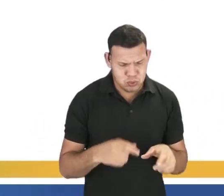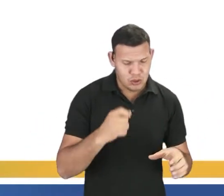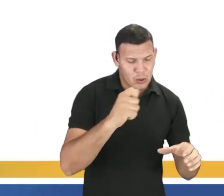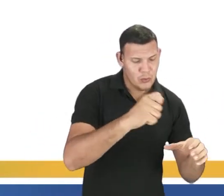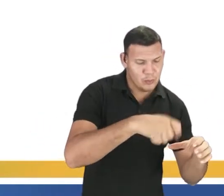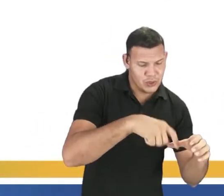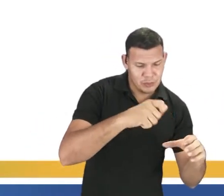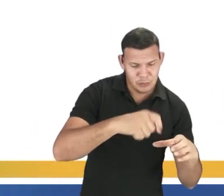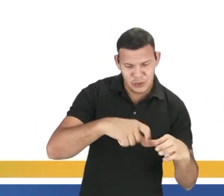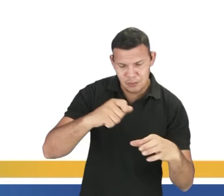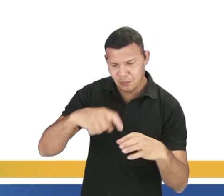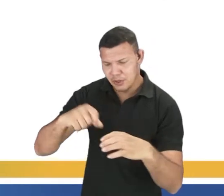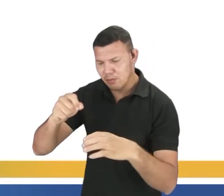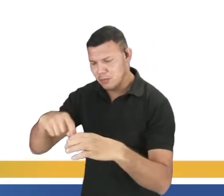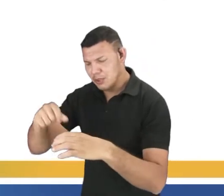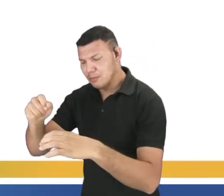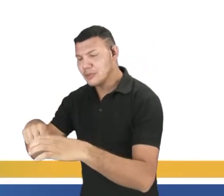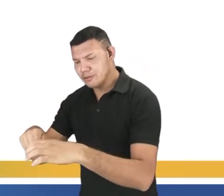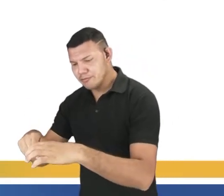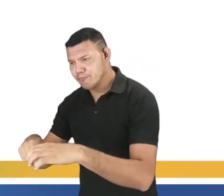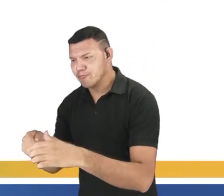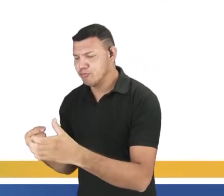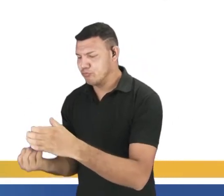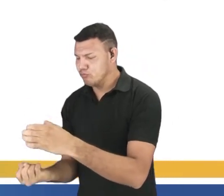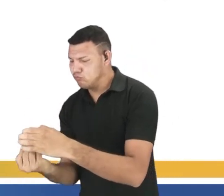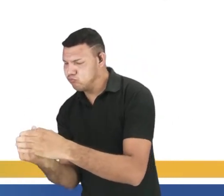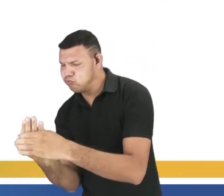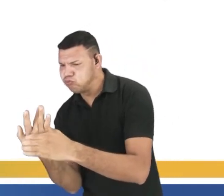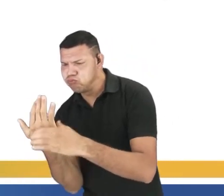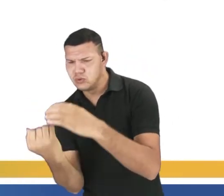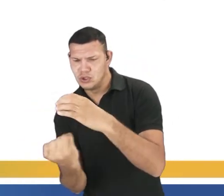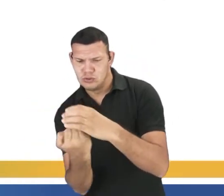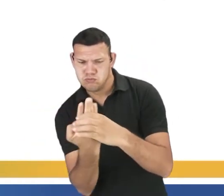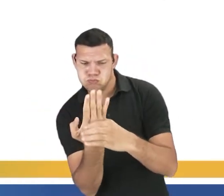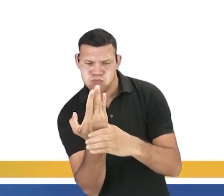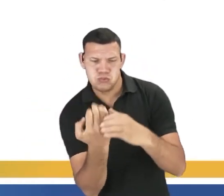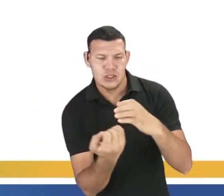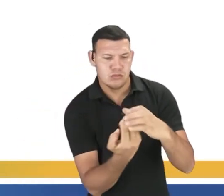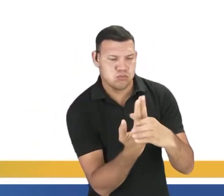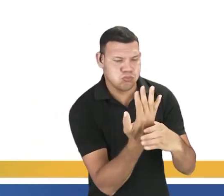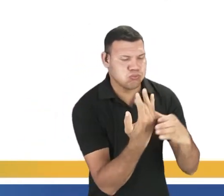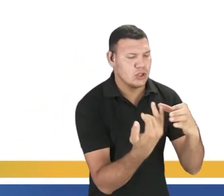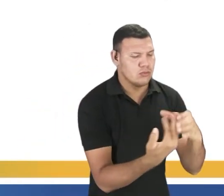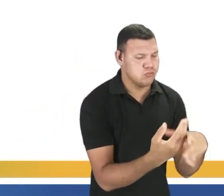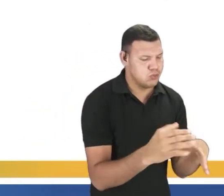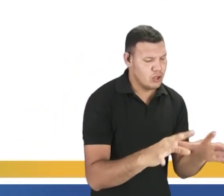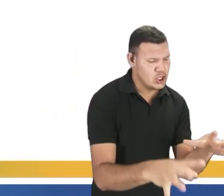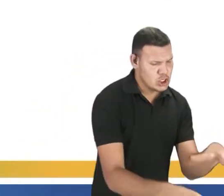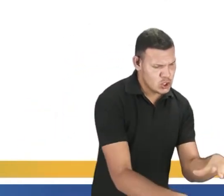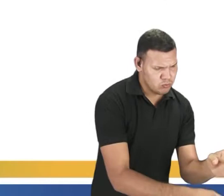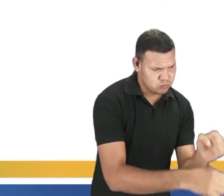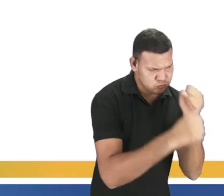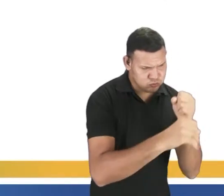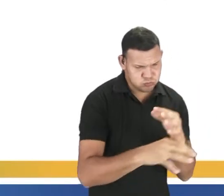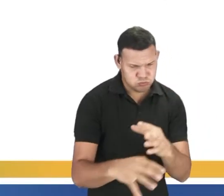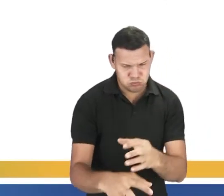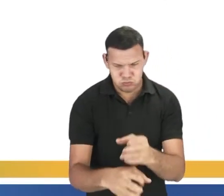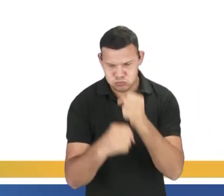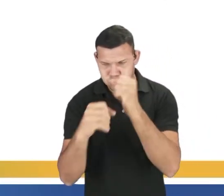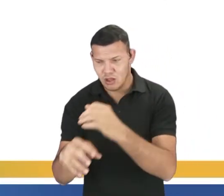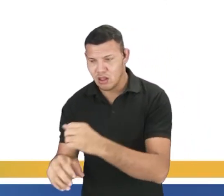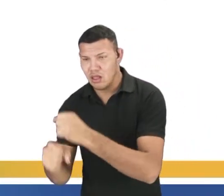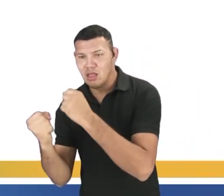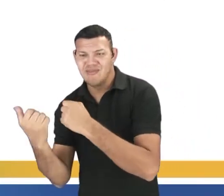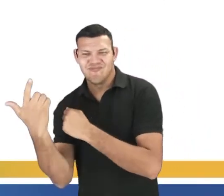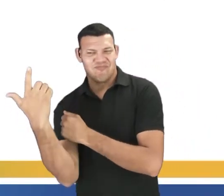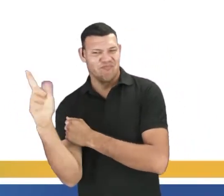parte que seja que aconteça essa situação, então aquela pessoa que morava no campo, ela se transfere para a cidade, e